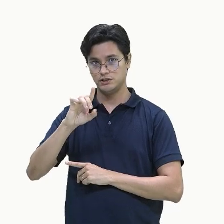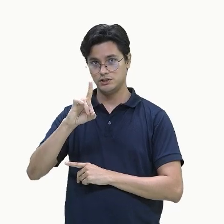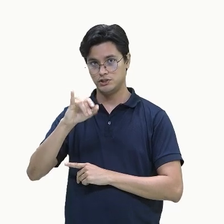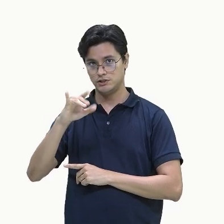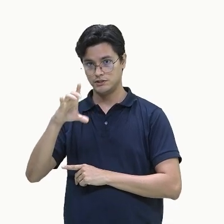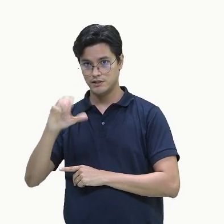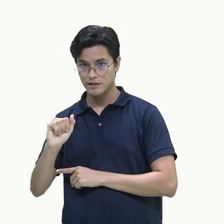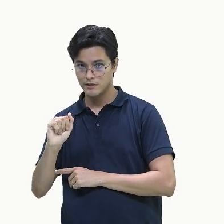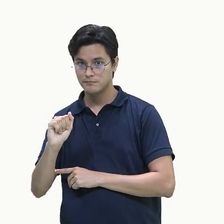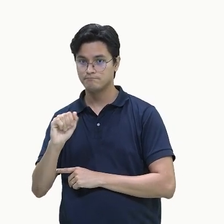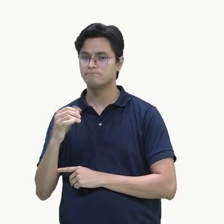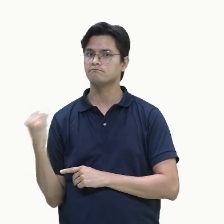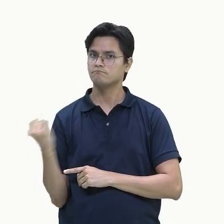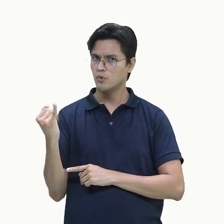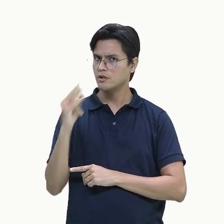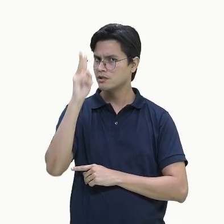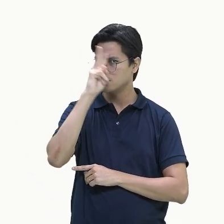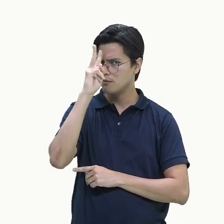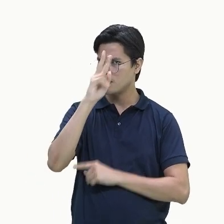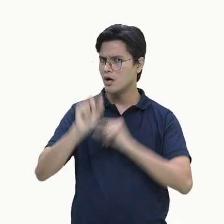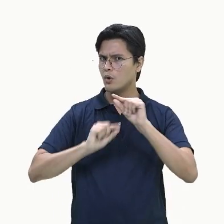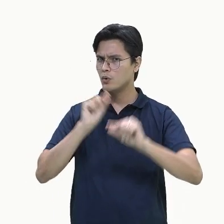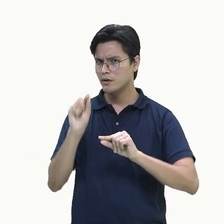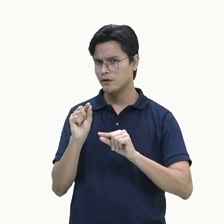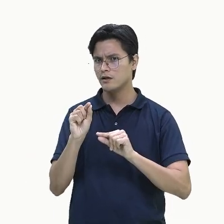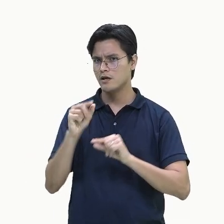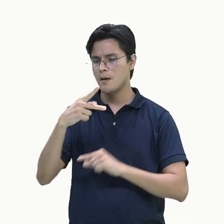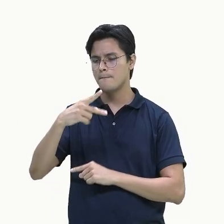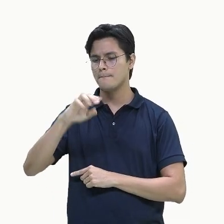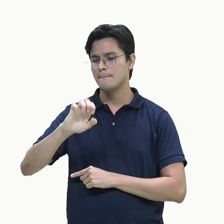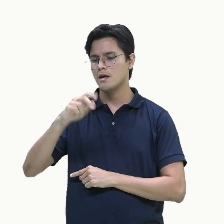disso. O que é uma ligação peptídica? É a ligação entre